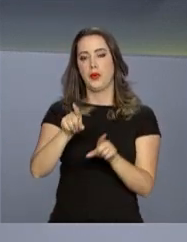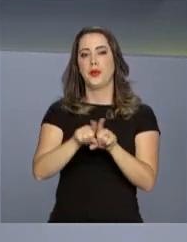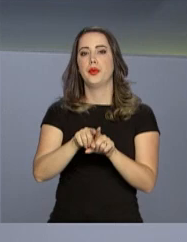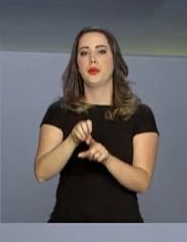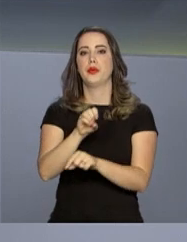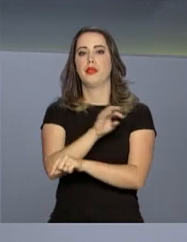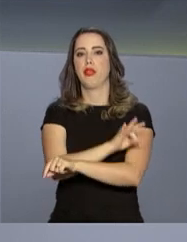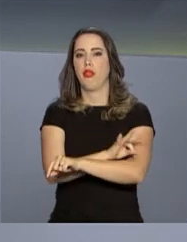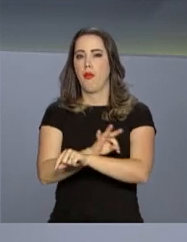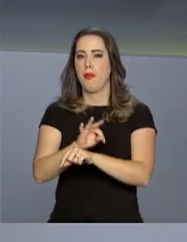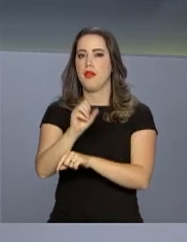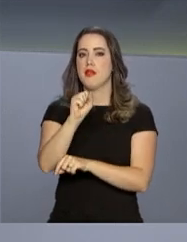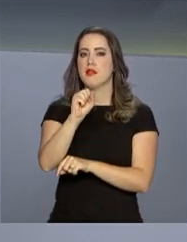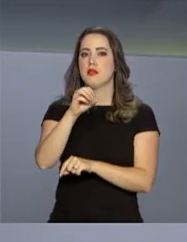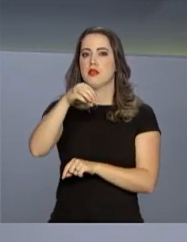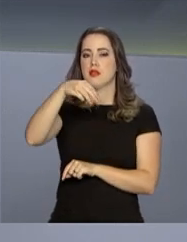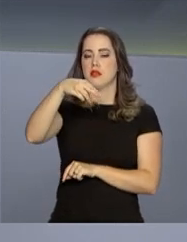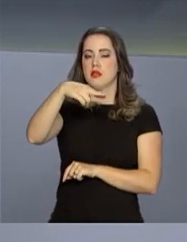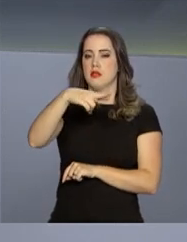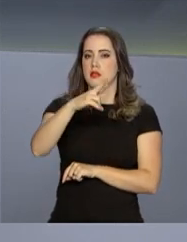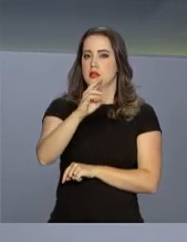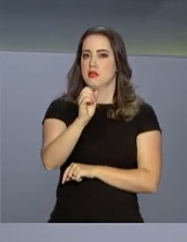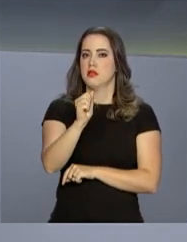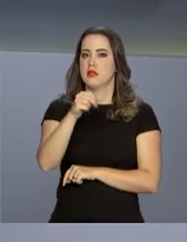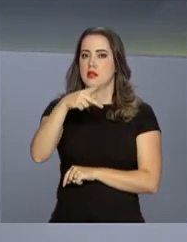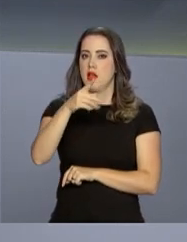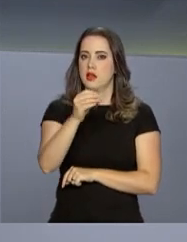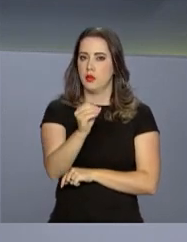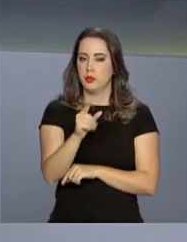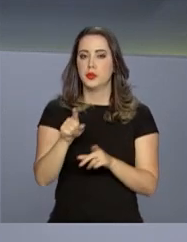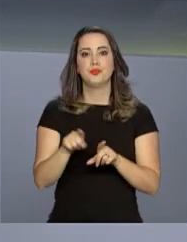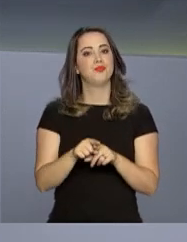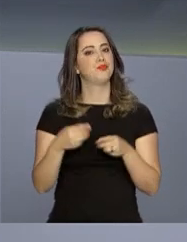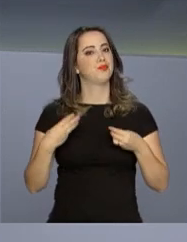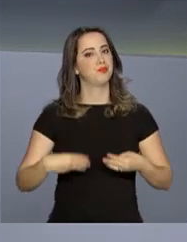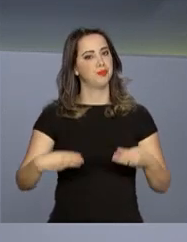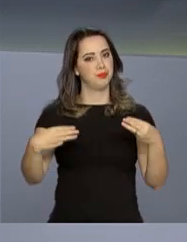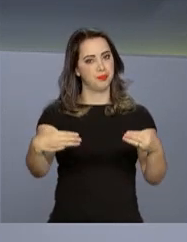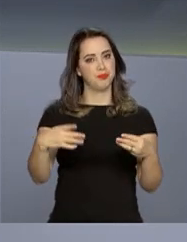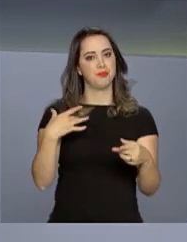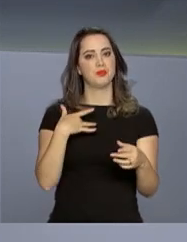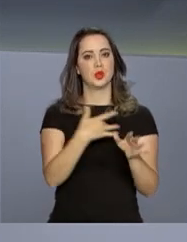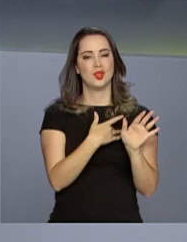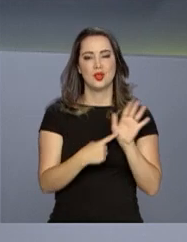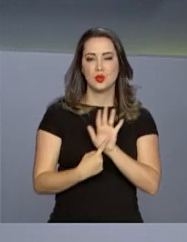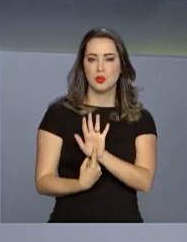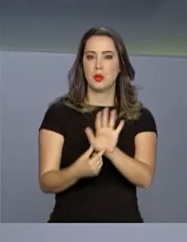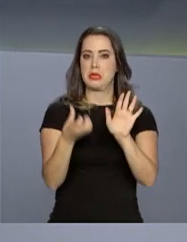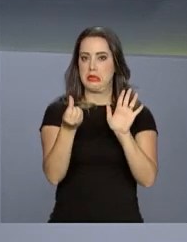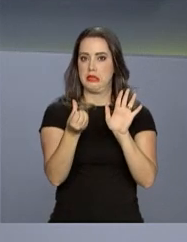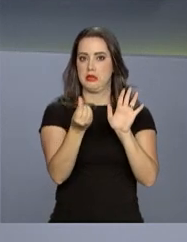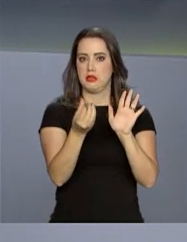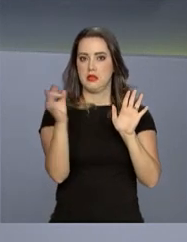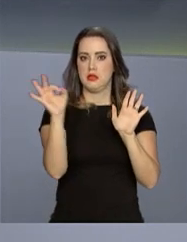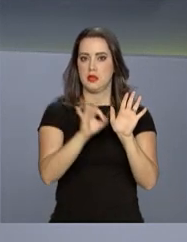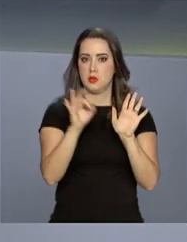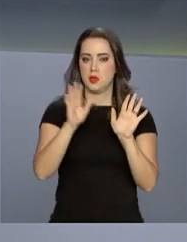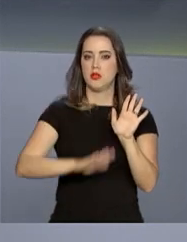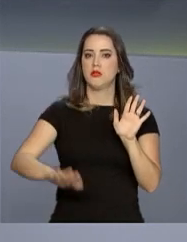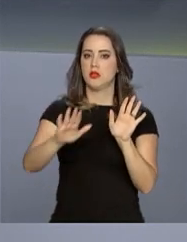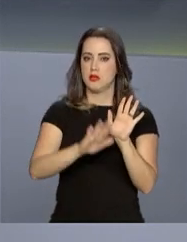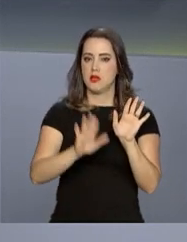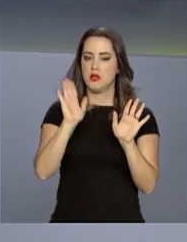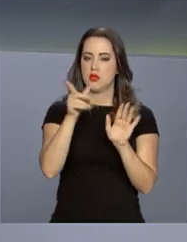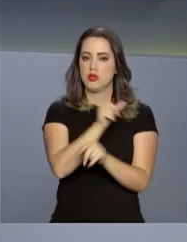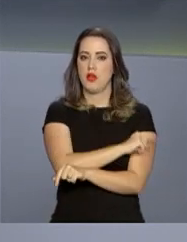do ministério da saúde mostra que até agora 66 por cento das crianças foram vacinadas a meta é chegar